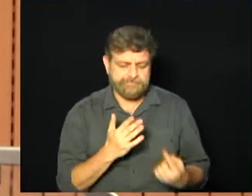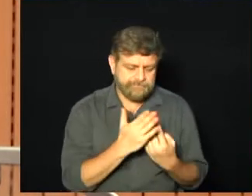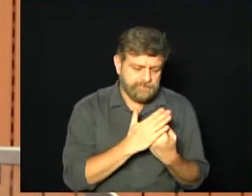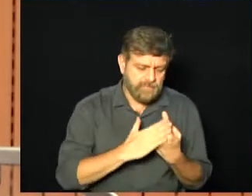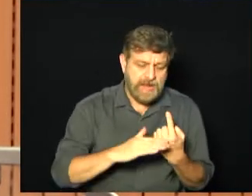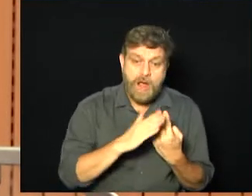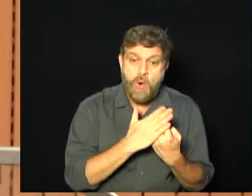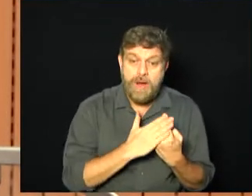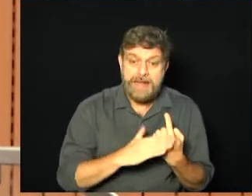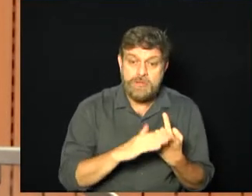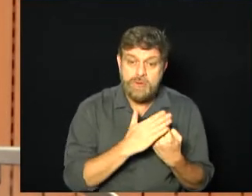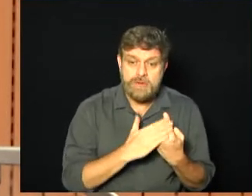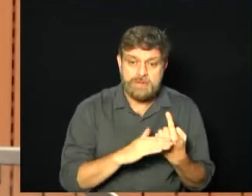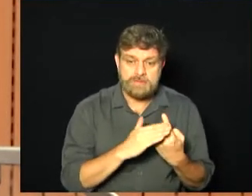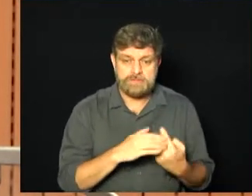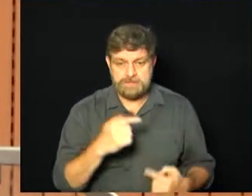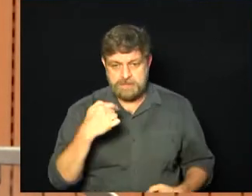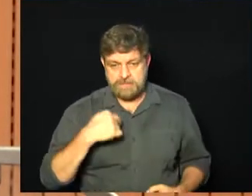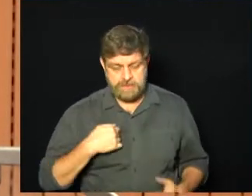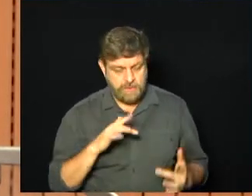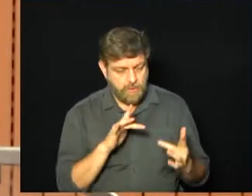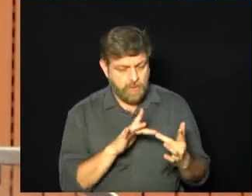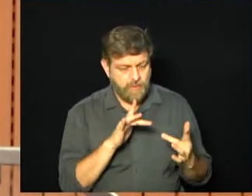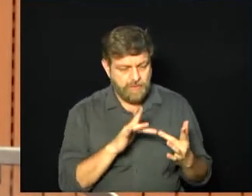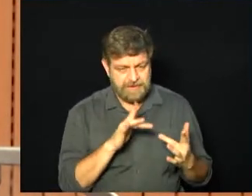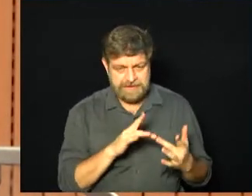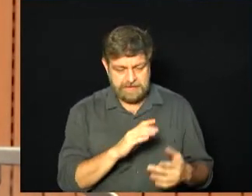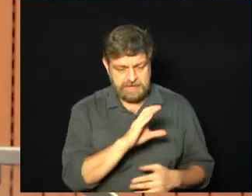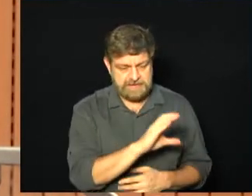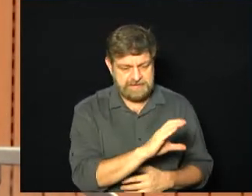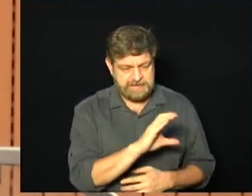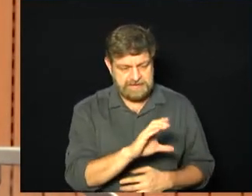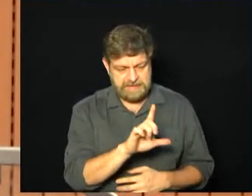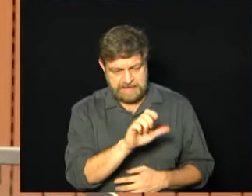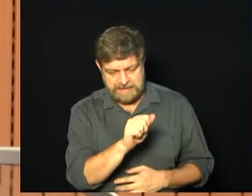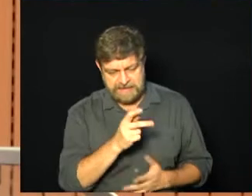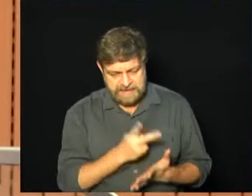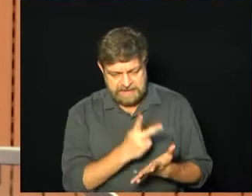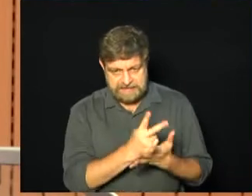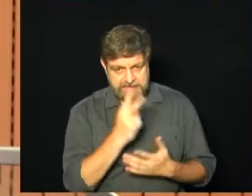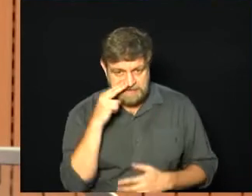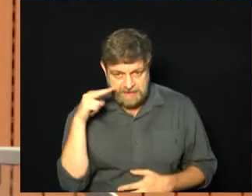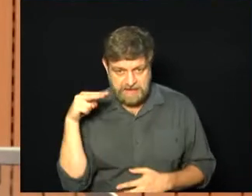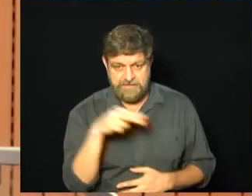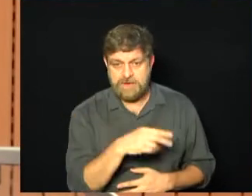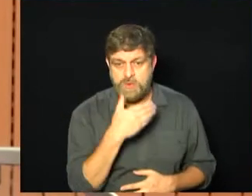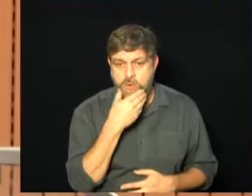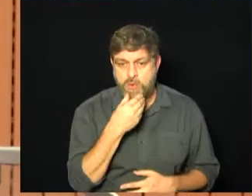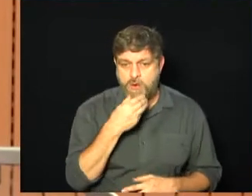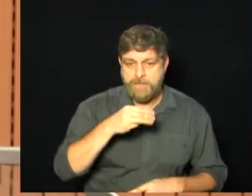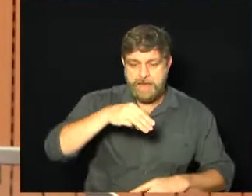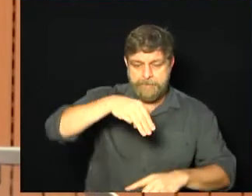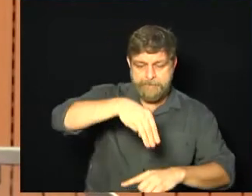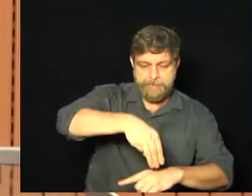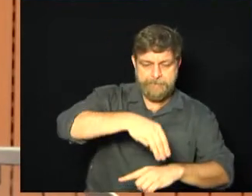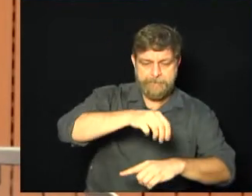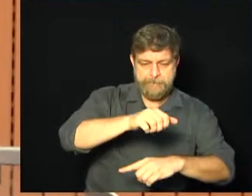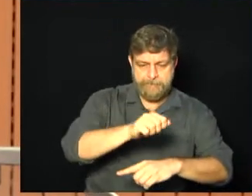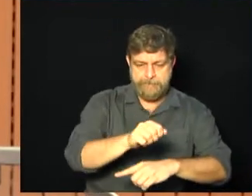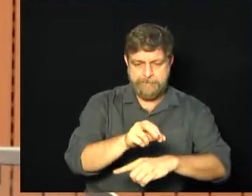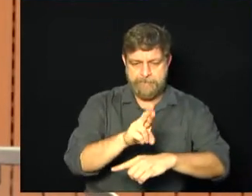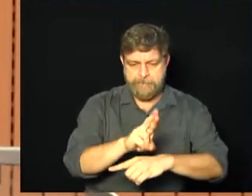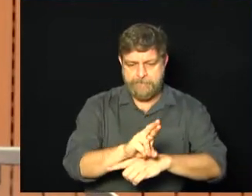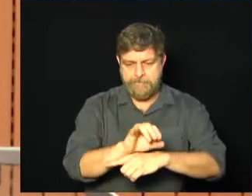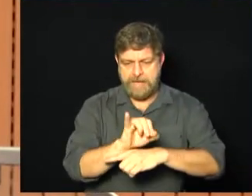Então, meu contato pessoal com o CCLA foi sempre vendo o seu Marino Zidiati ali à frente, e gostaria de fazer